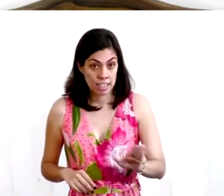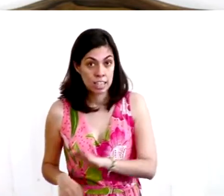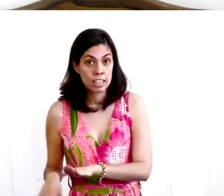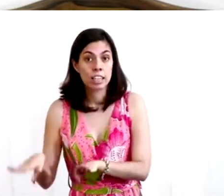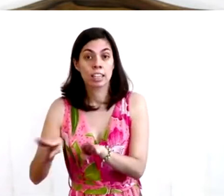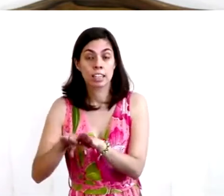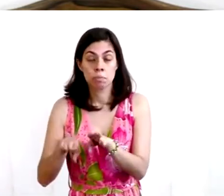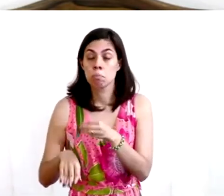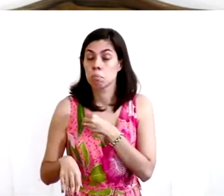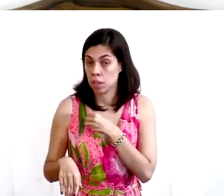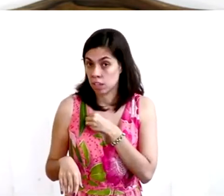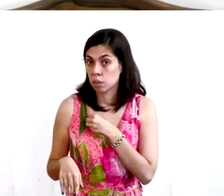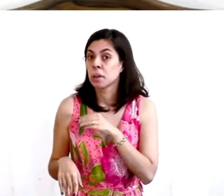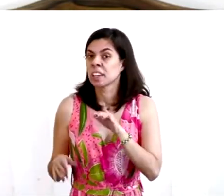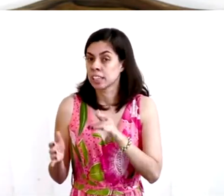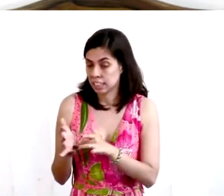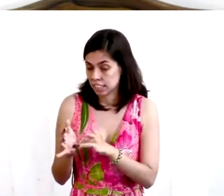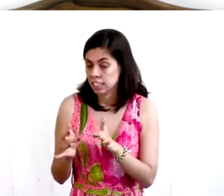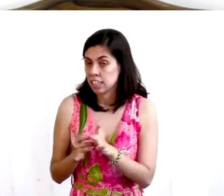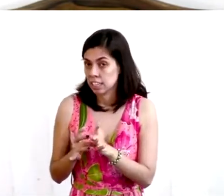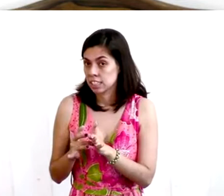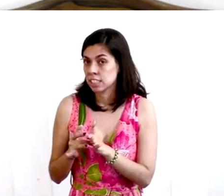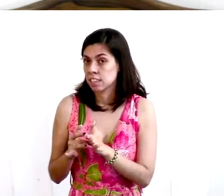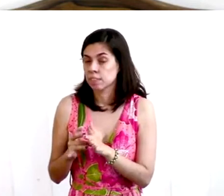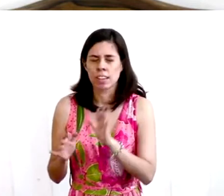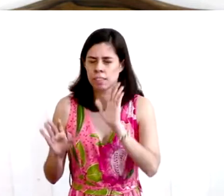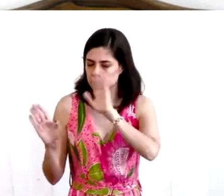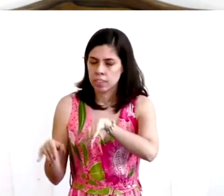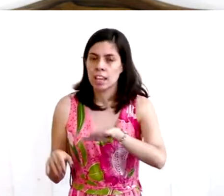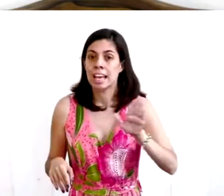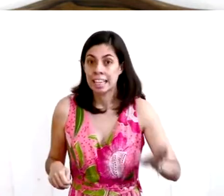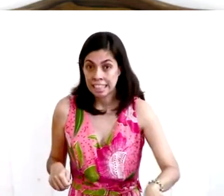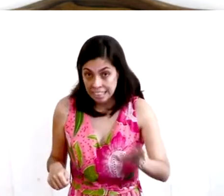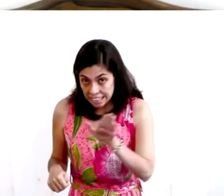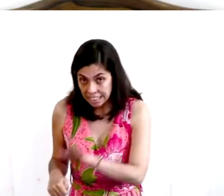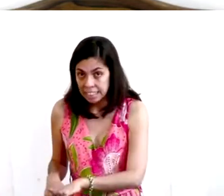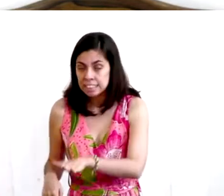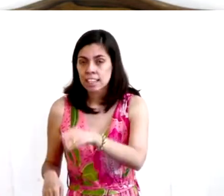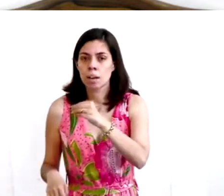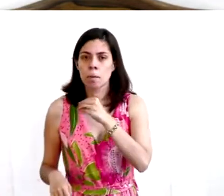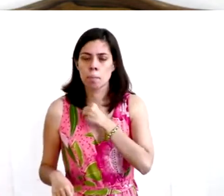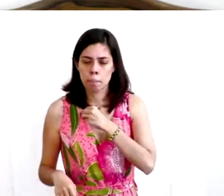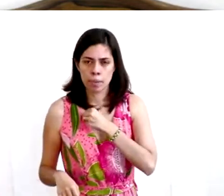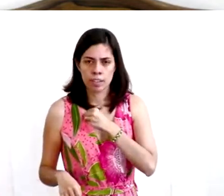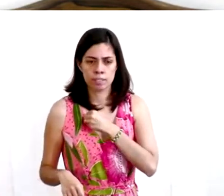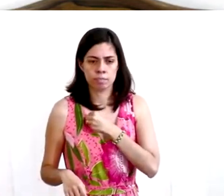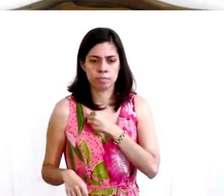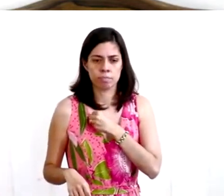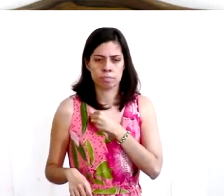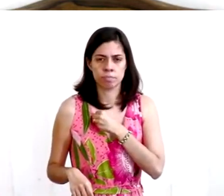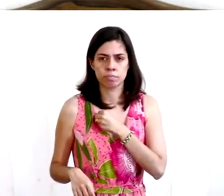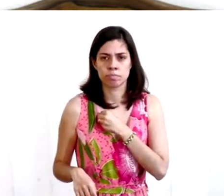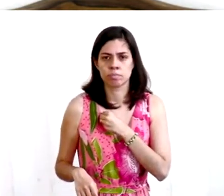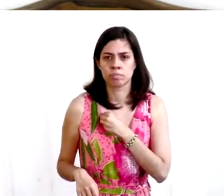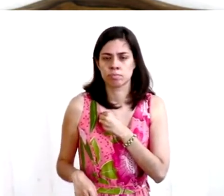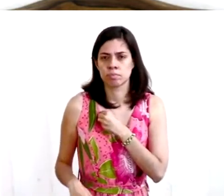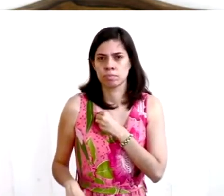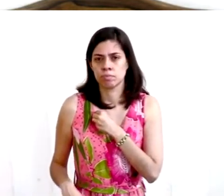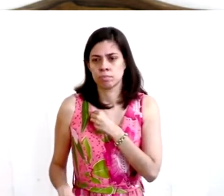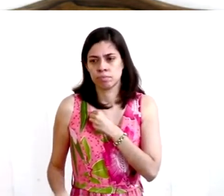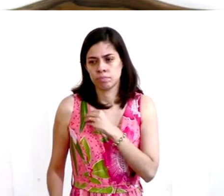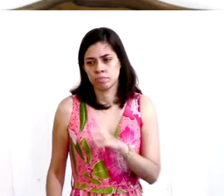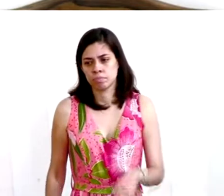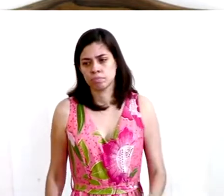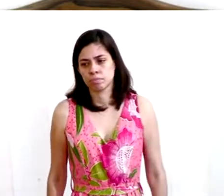há alguém que intercepta isso, e é exatamente a voz criadora, exatamente o verbo que disse: haja